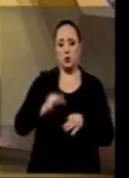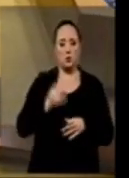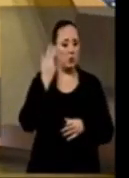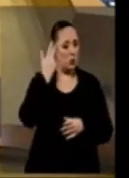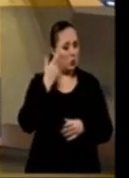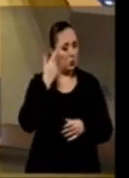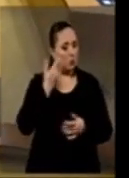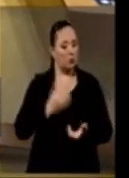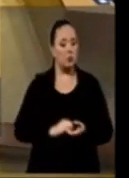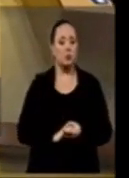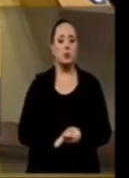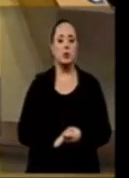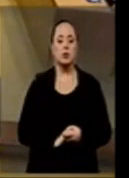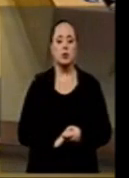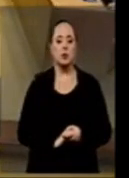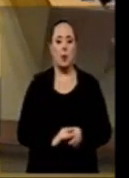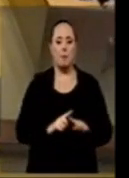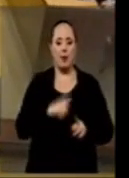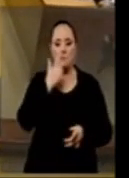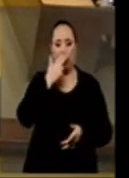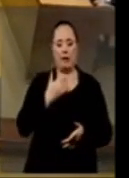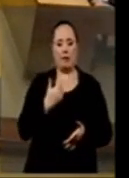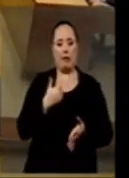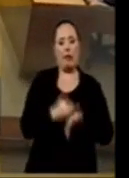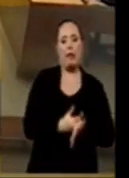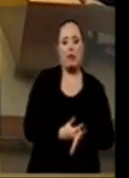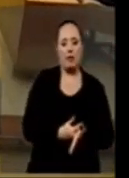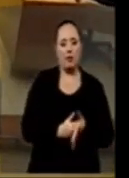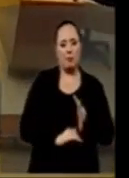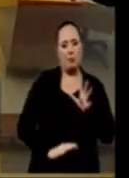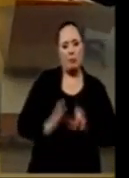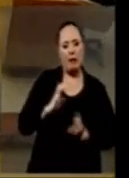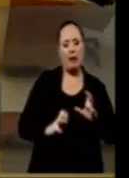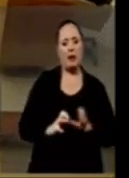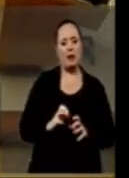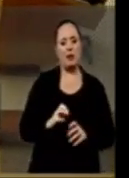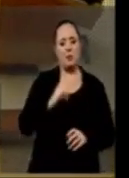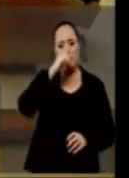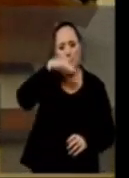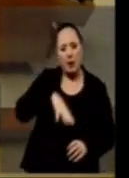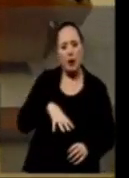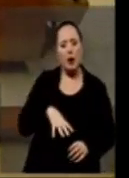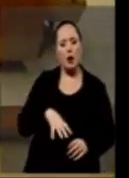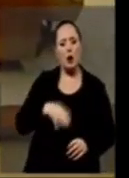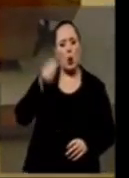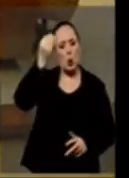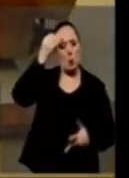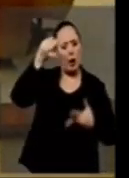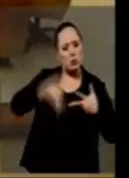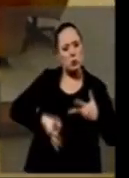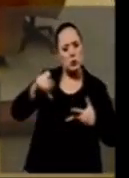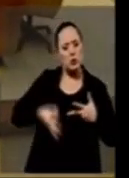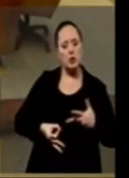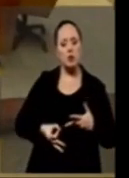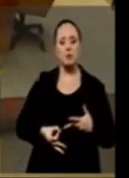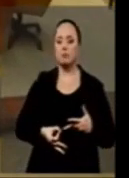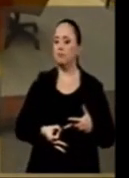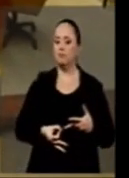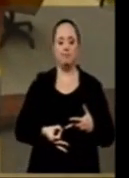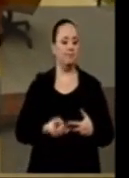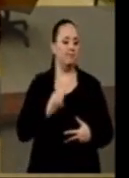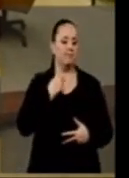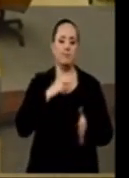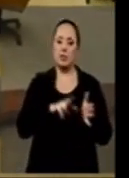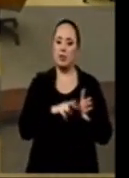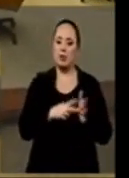já a afrontar agredir e agravar o judiciário e seus juízes é atacar